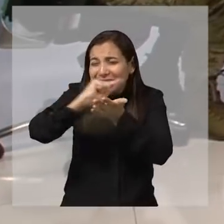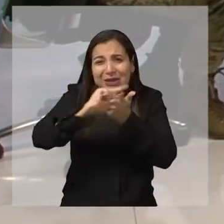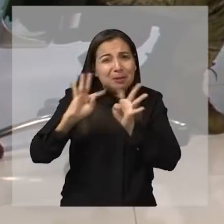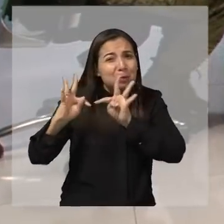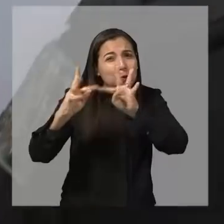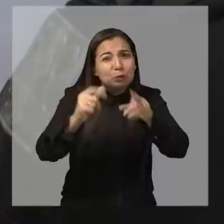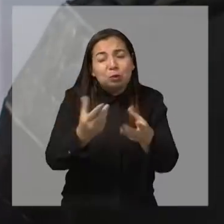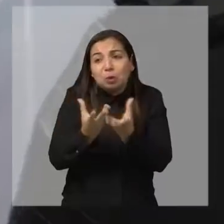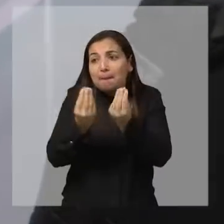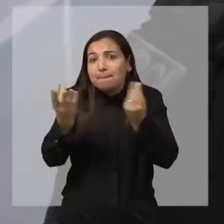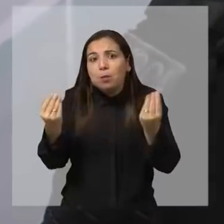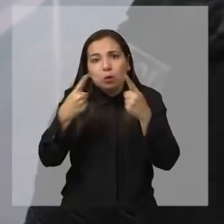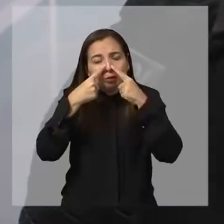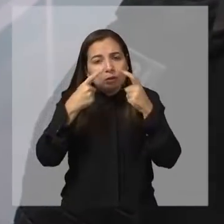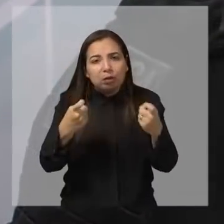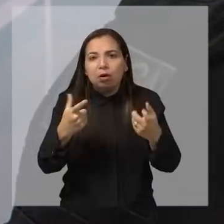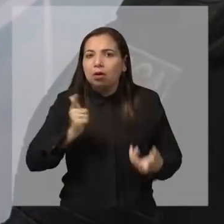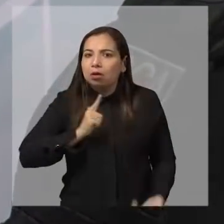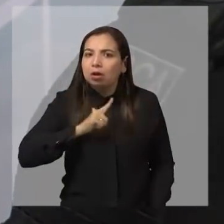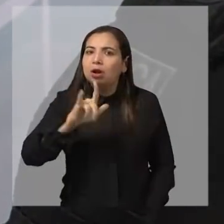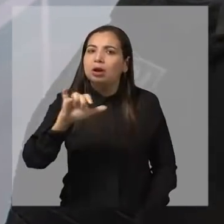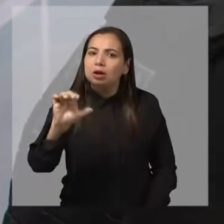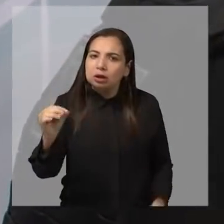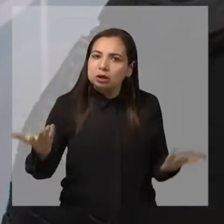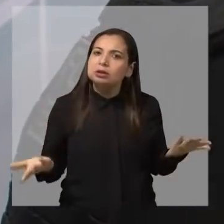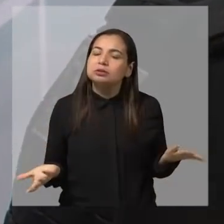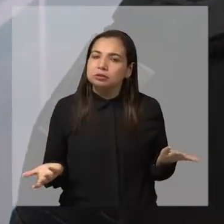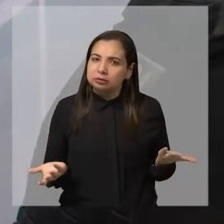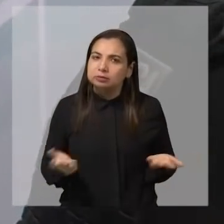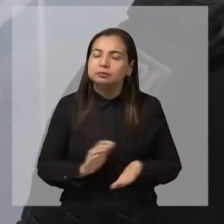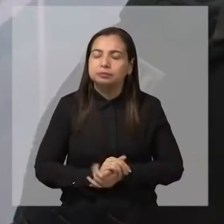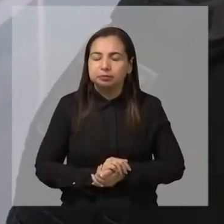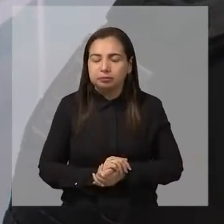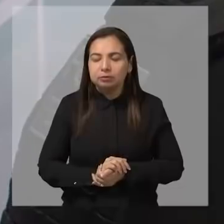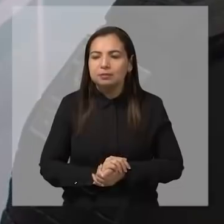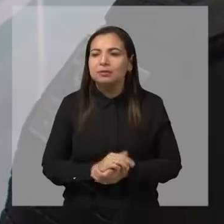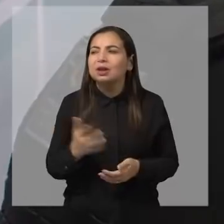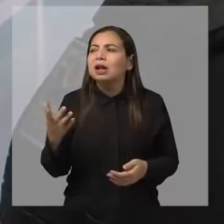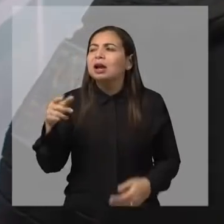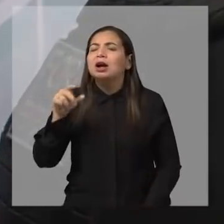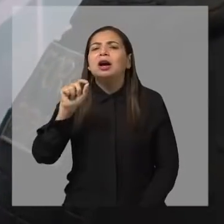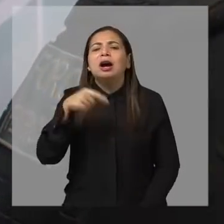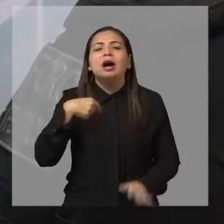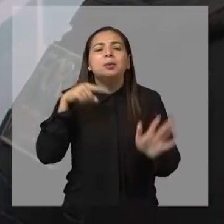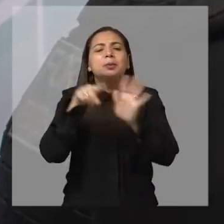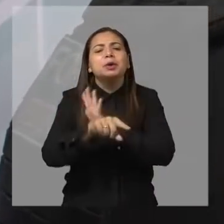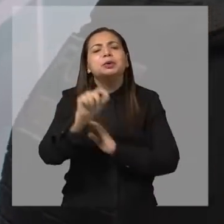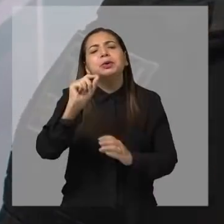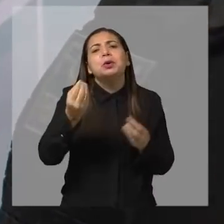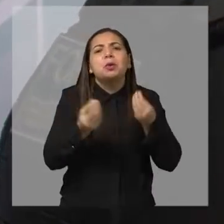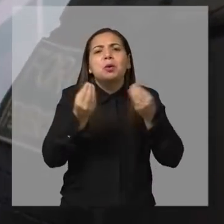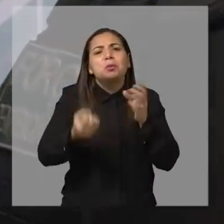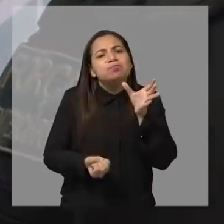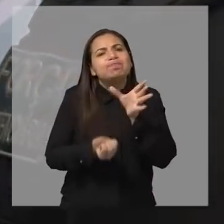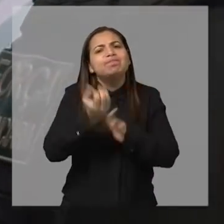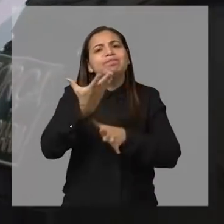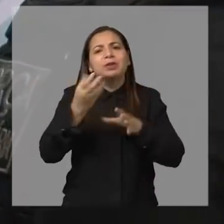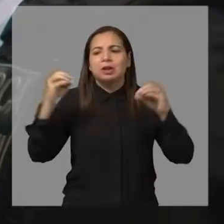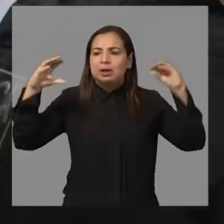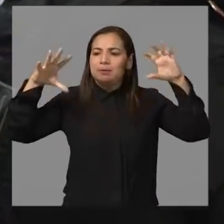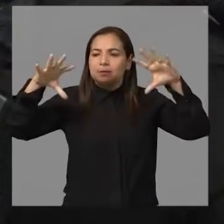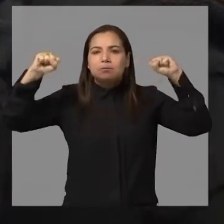disse que não adianta mais. Professor, o que acontece? Bloqueador de celular. Quando eu cheguei em Alcaçuz, eu vou falar do que eu vivi,